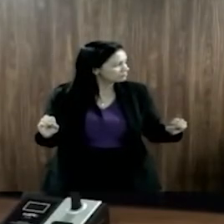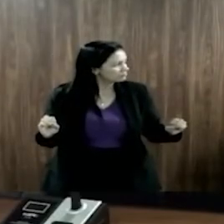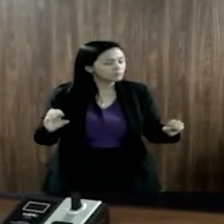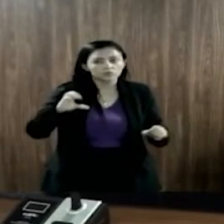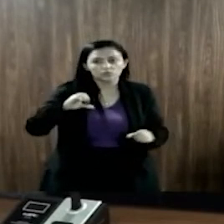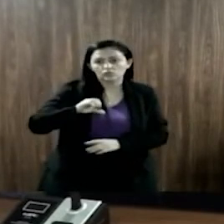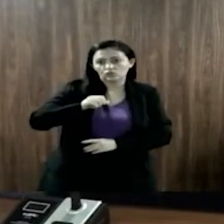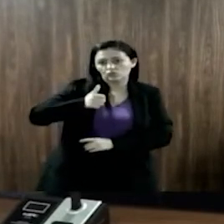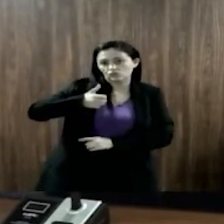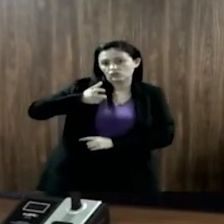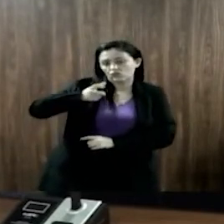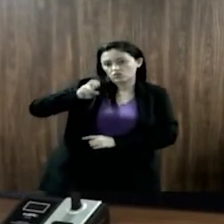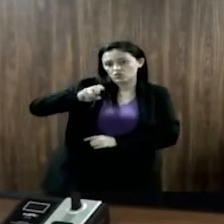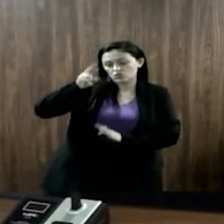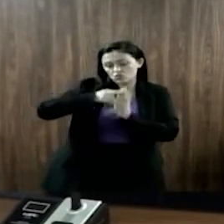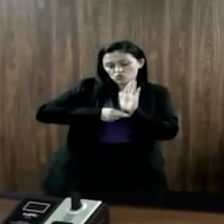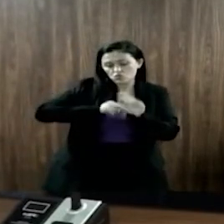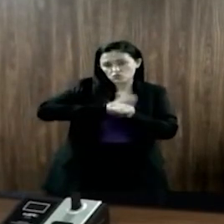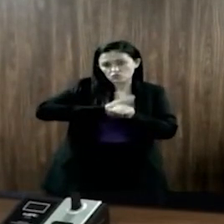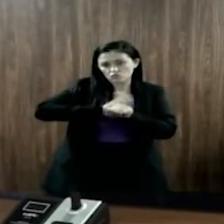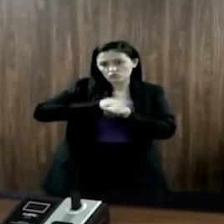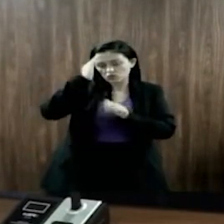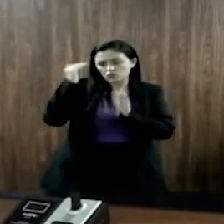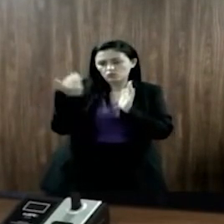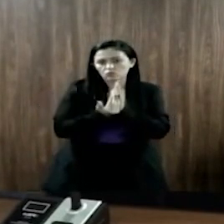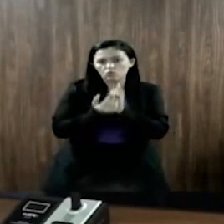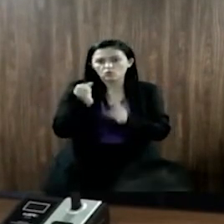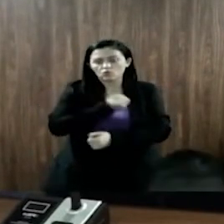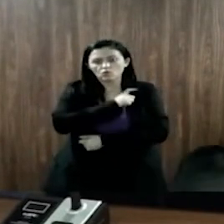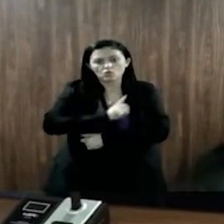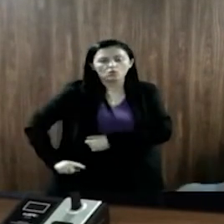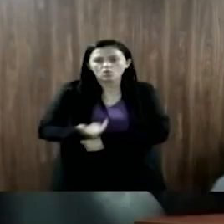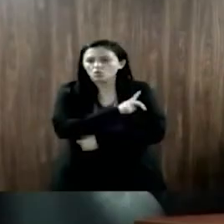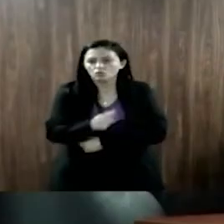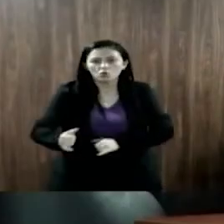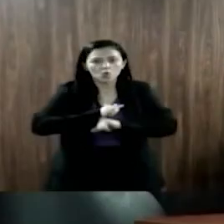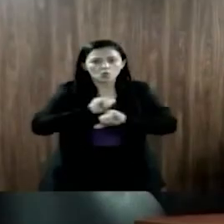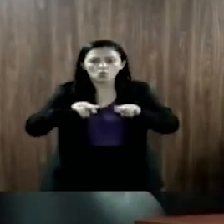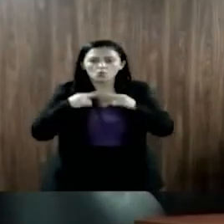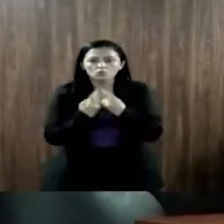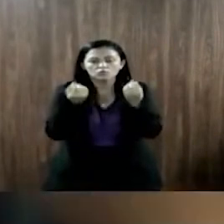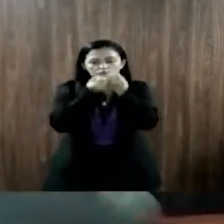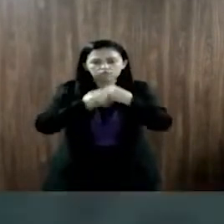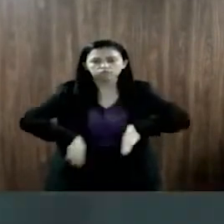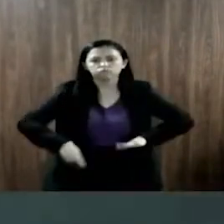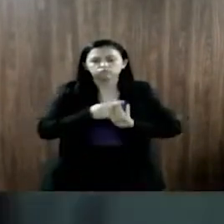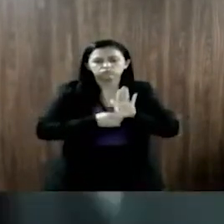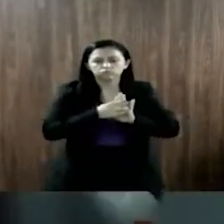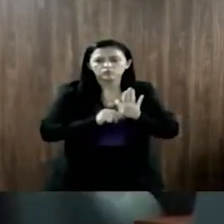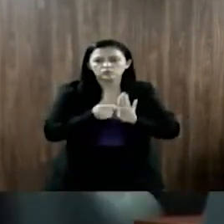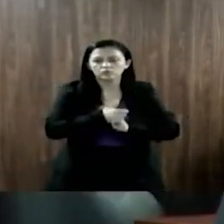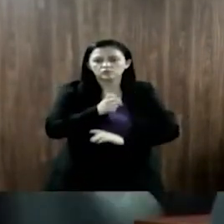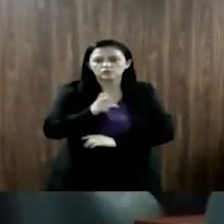9:15 pelo horário regimental não havendo quórum a sessão está declarada prejudicada conforme Artigo